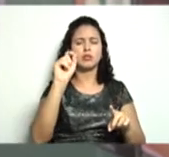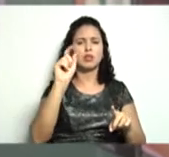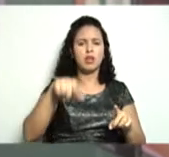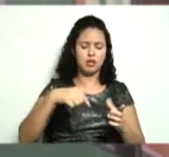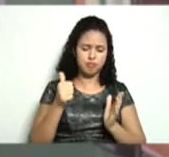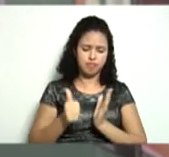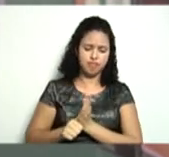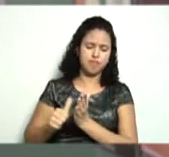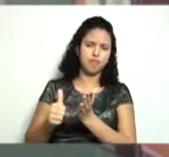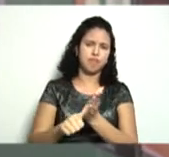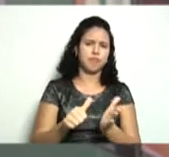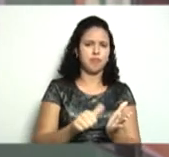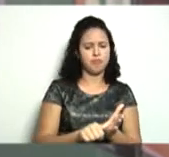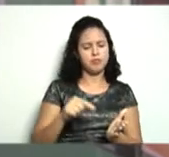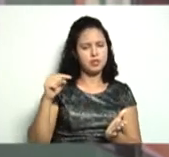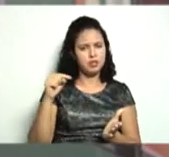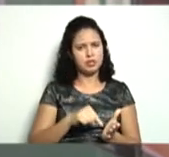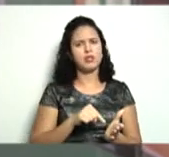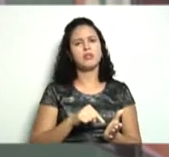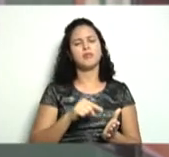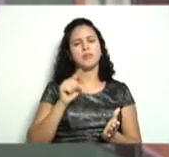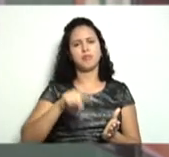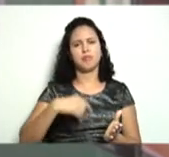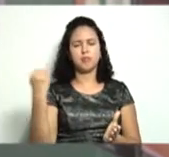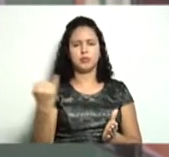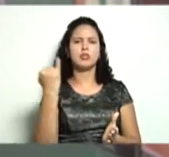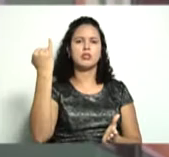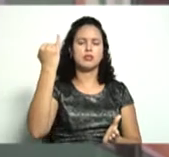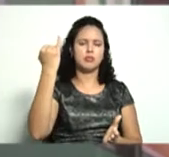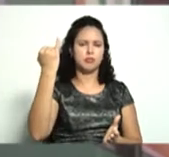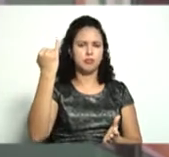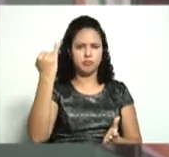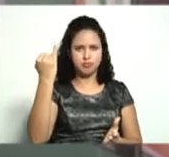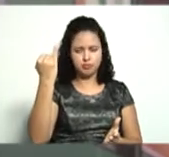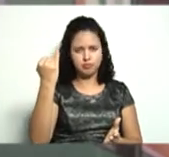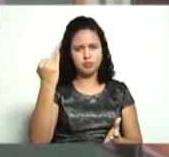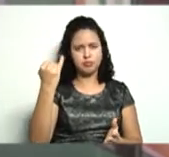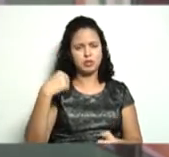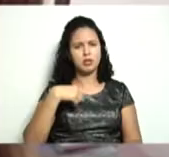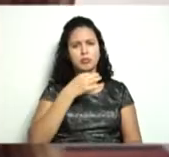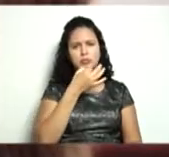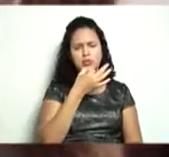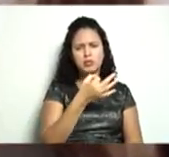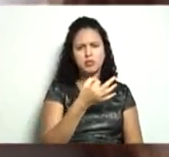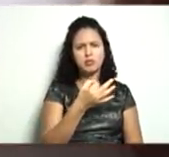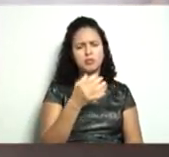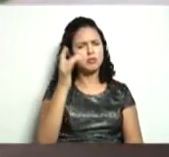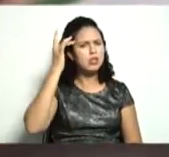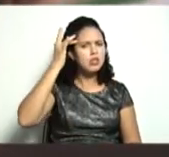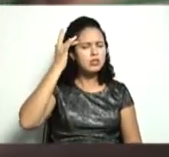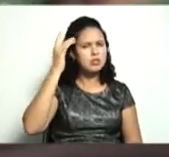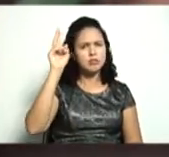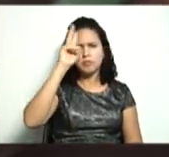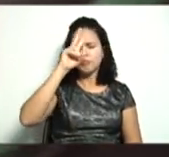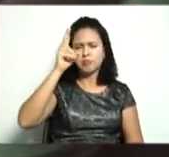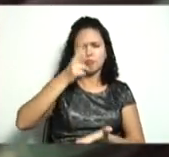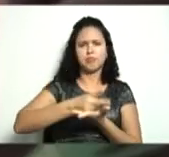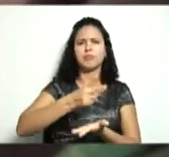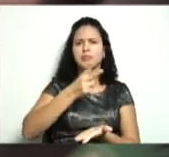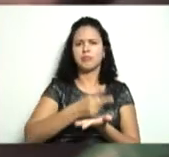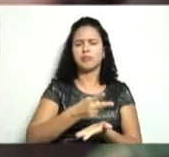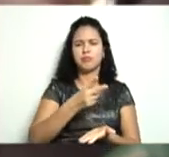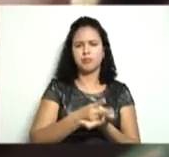cooperado. É ele que é a razão de ser da cooperativa. E eu acho que isso nós temos que lembrar sempre para o